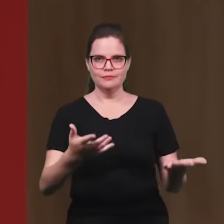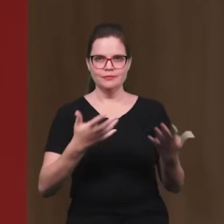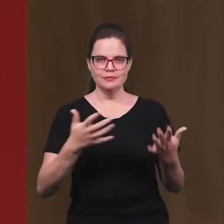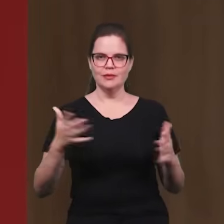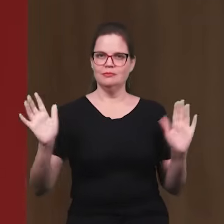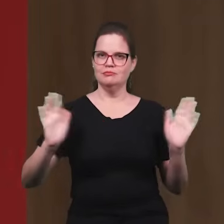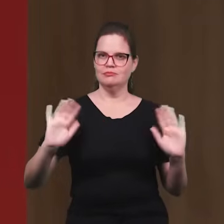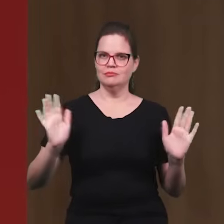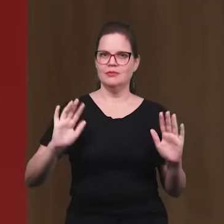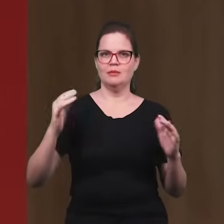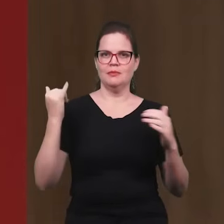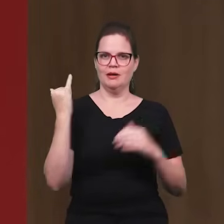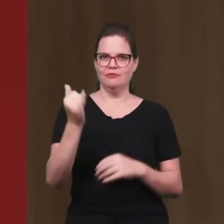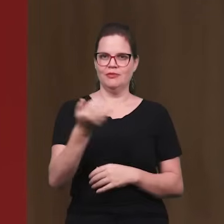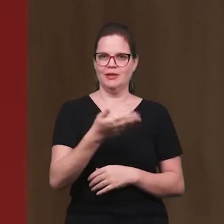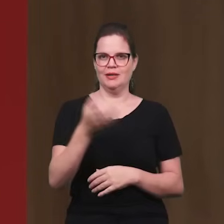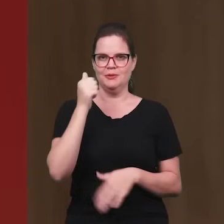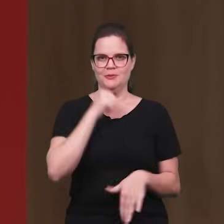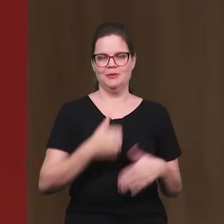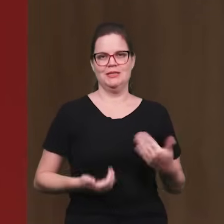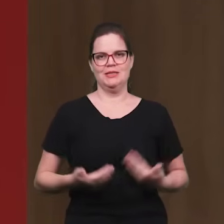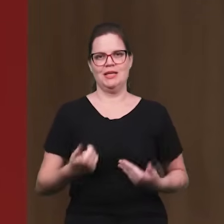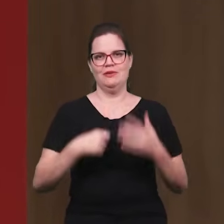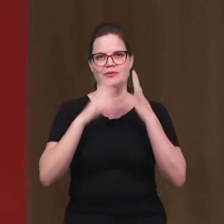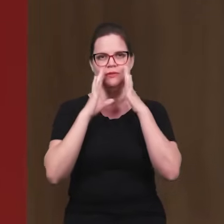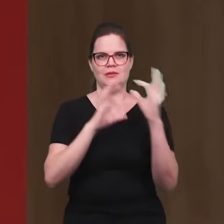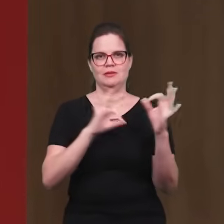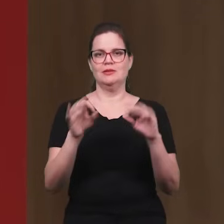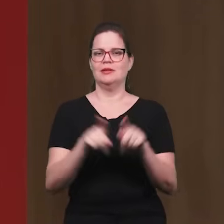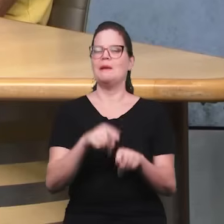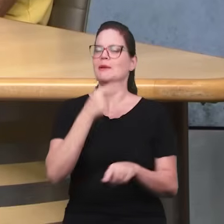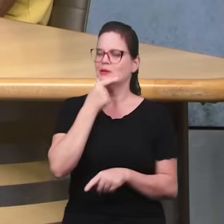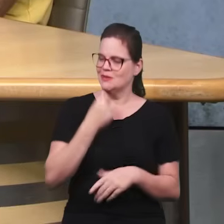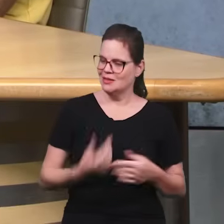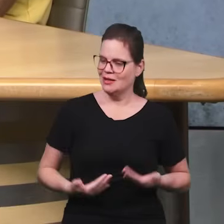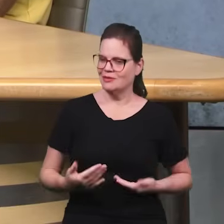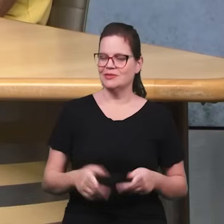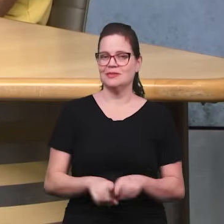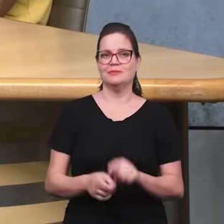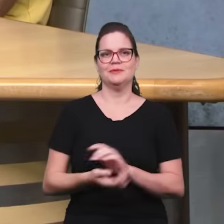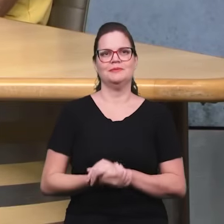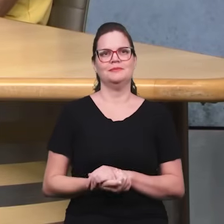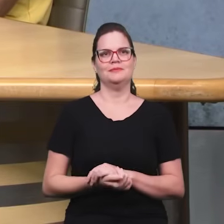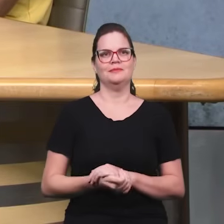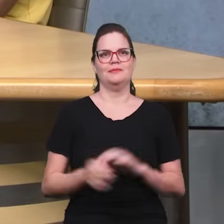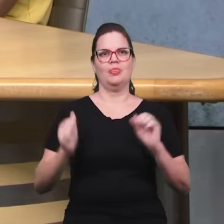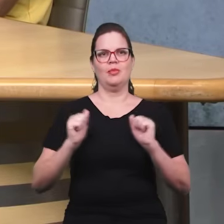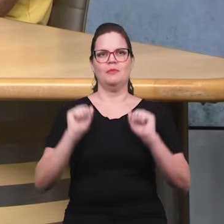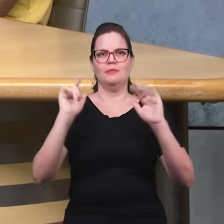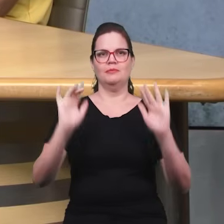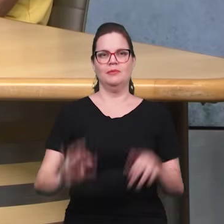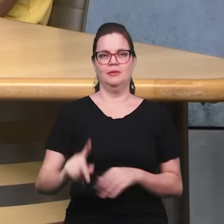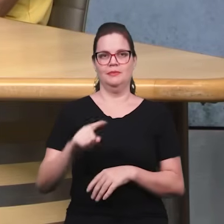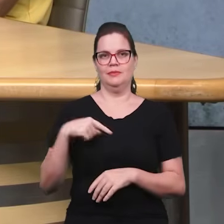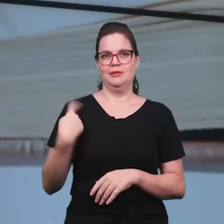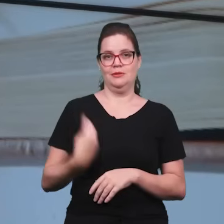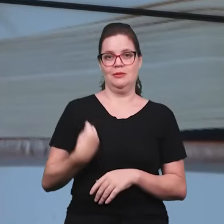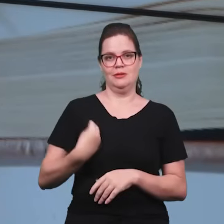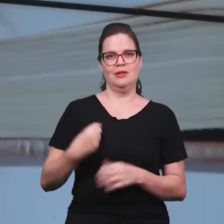para se despedir das nossas queridas que nos assistem, nossos queridos. É uma bênção nós pensarmos nisso, né? Que